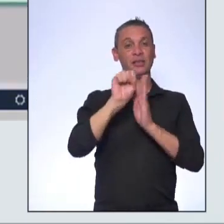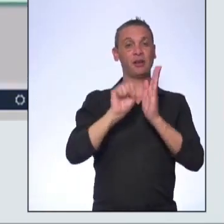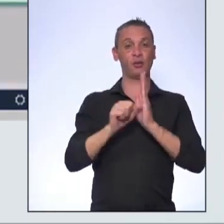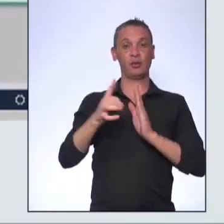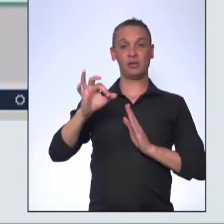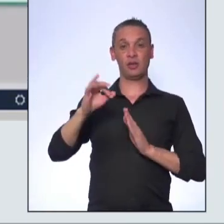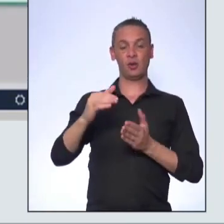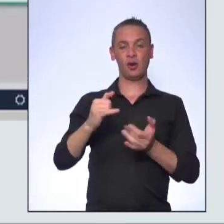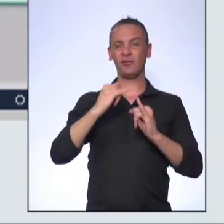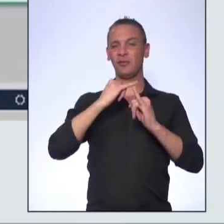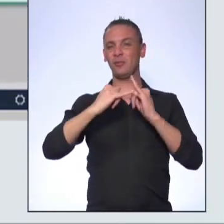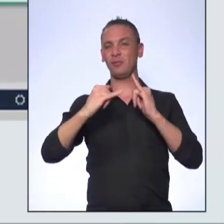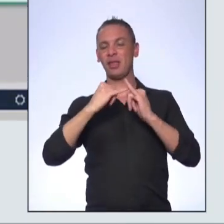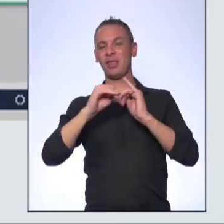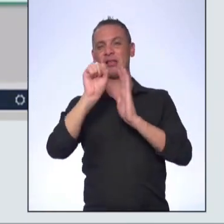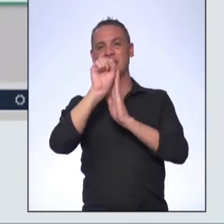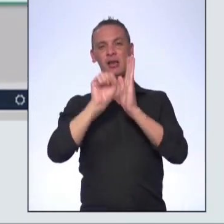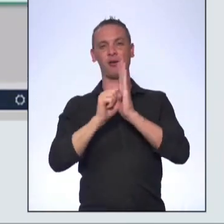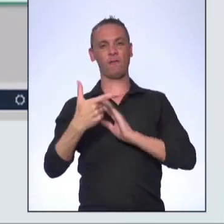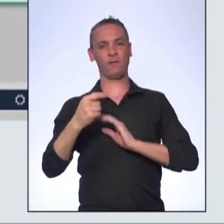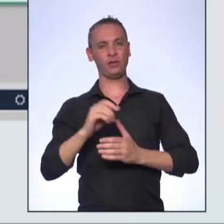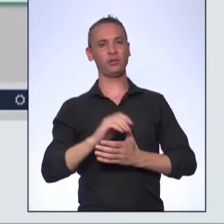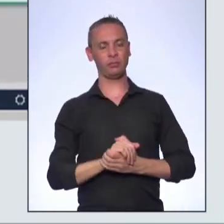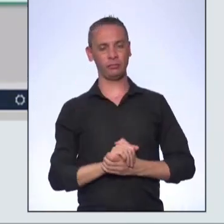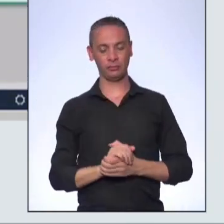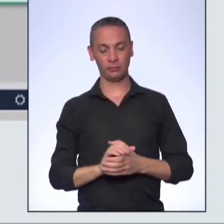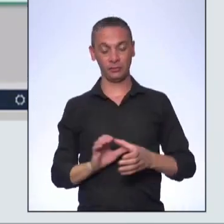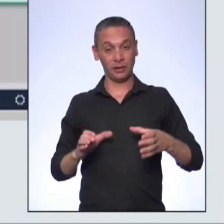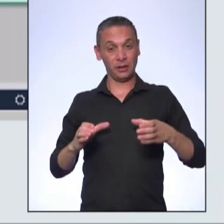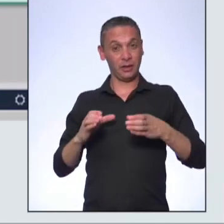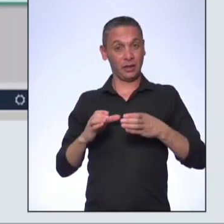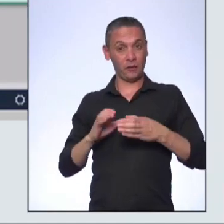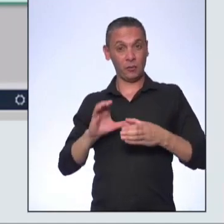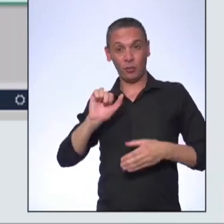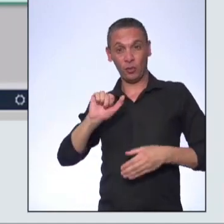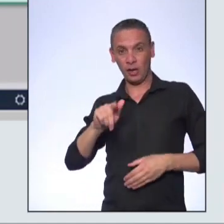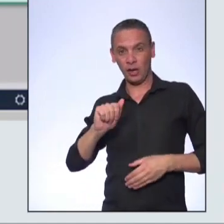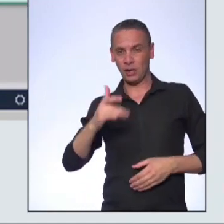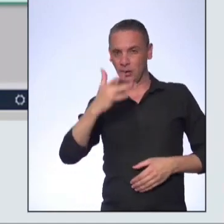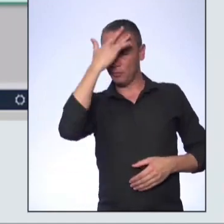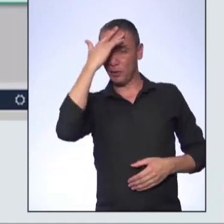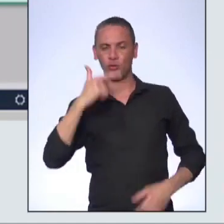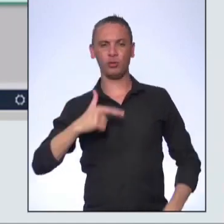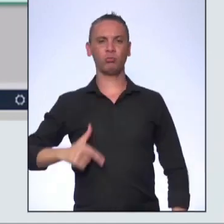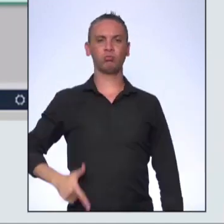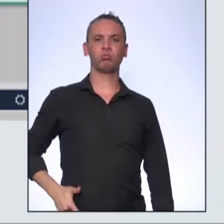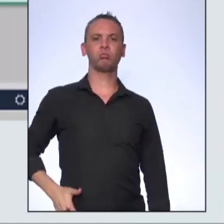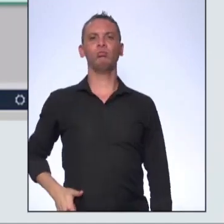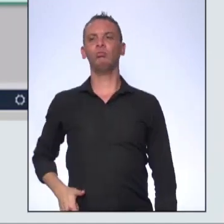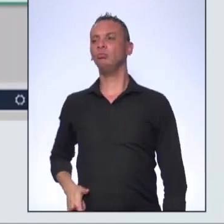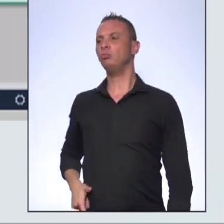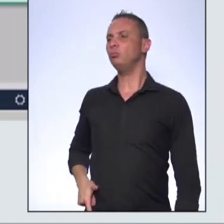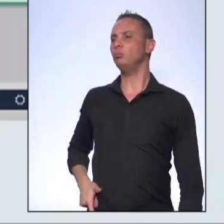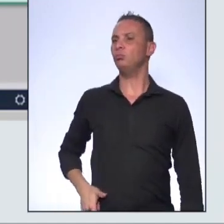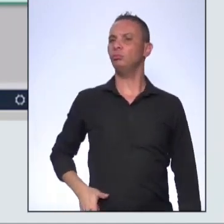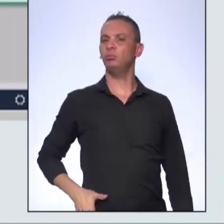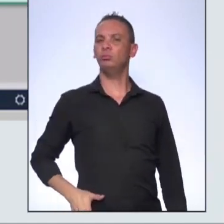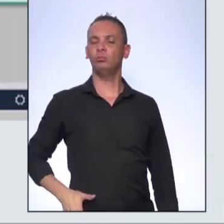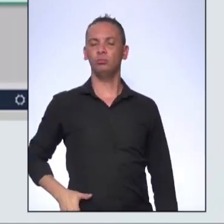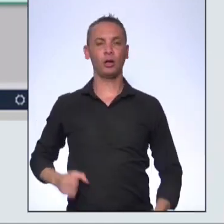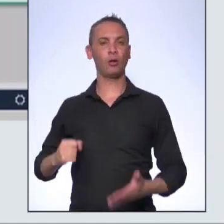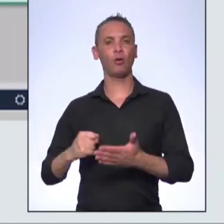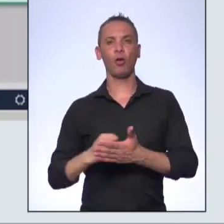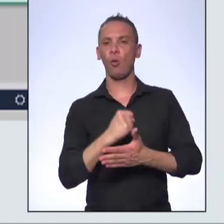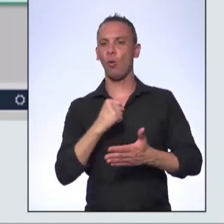XIX e a metade do século XX. Os cangaceiros eram bandos armados, formados por sertanejos que lutavam ao seu